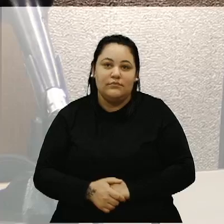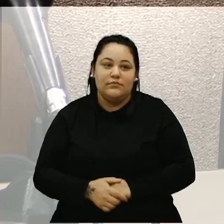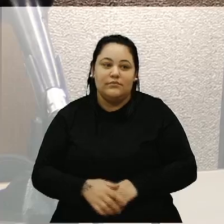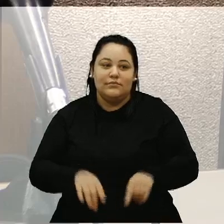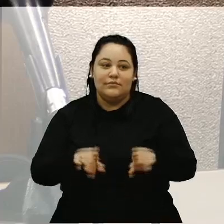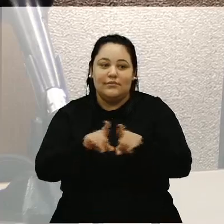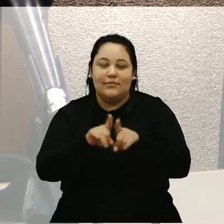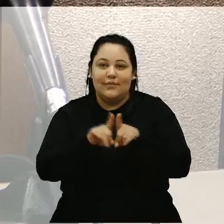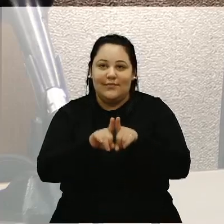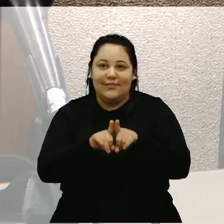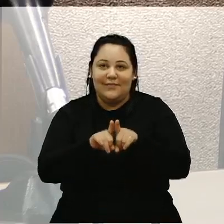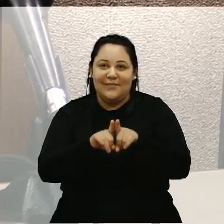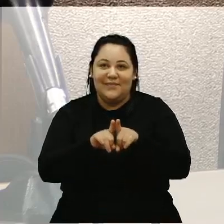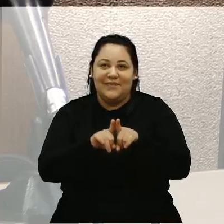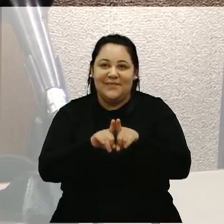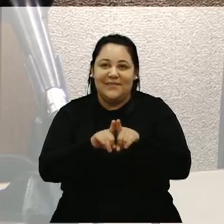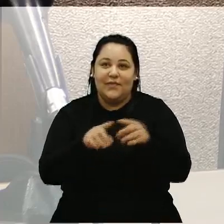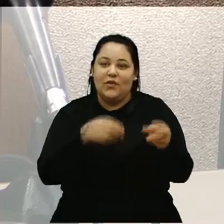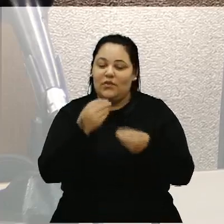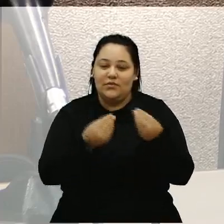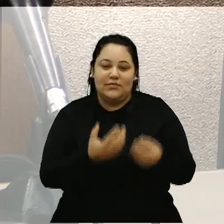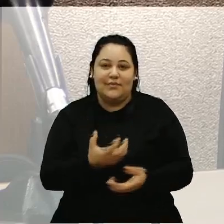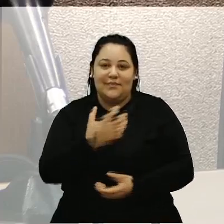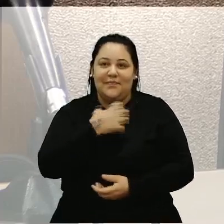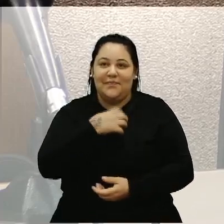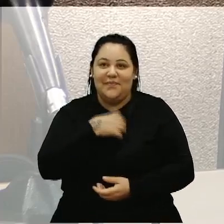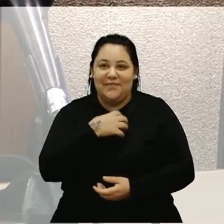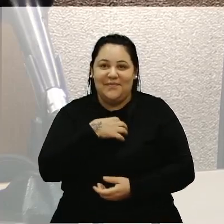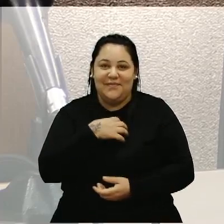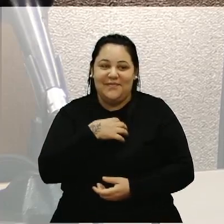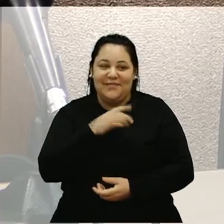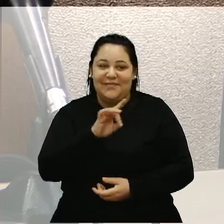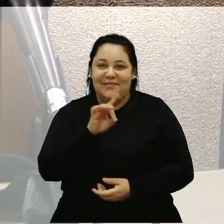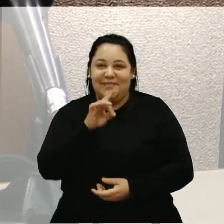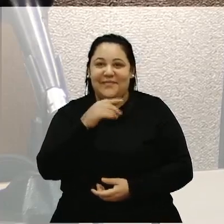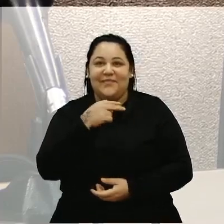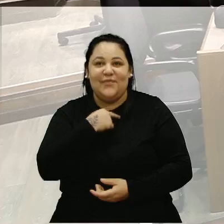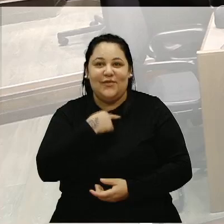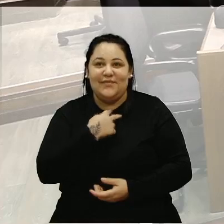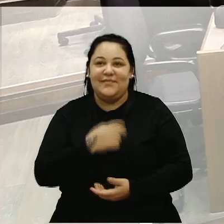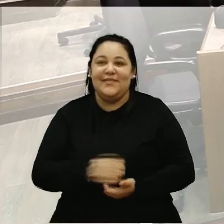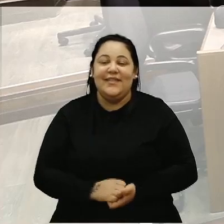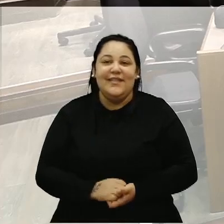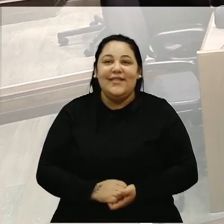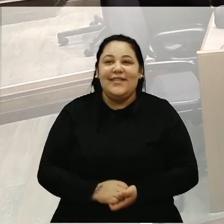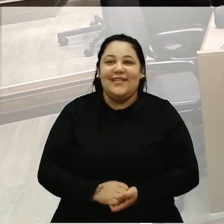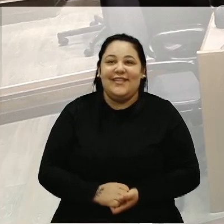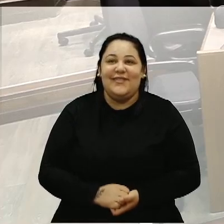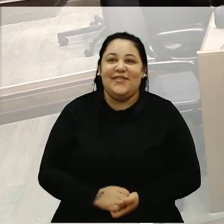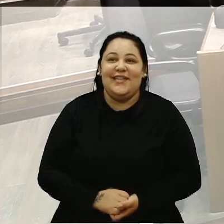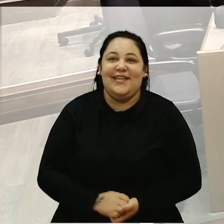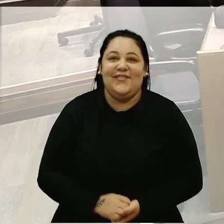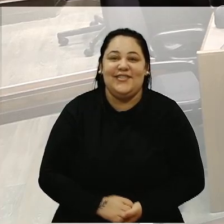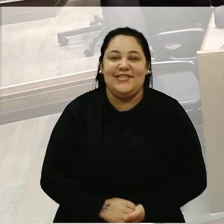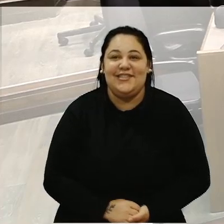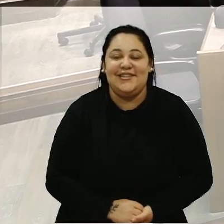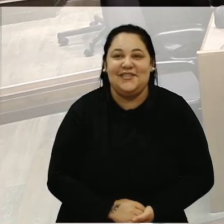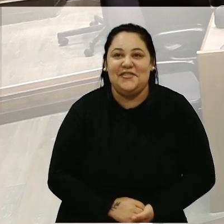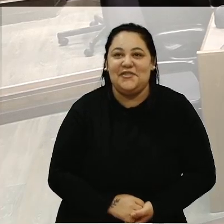saída. Como tá, não dá. Tem que achar uma saída. Obrigada. Uma parte, tá, vereador? Sua parte, vereador